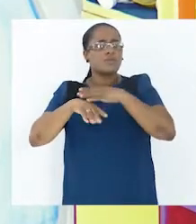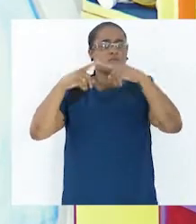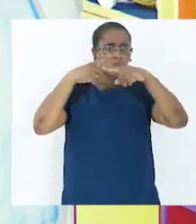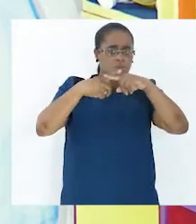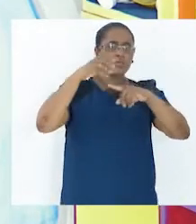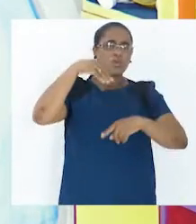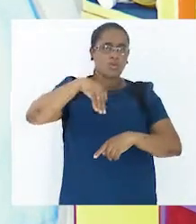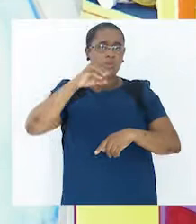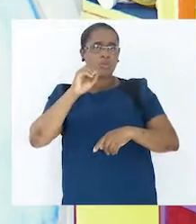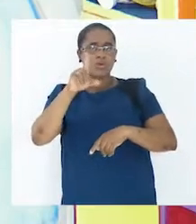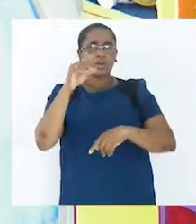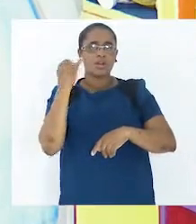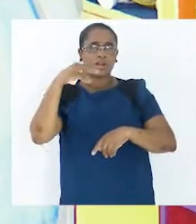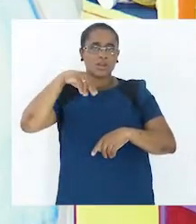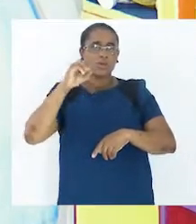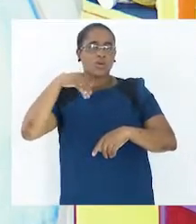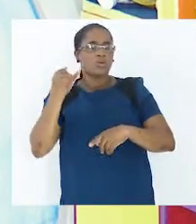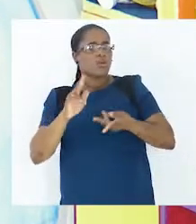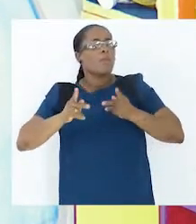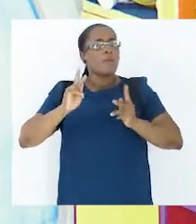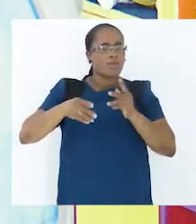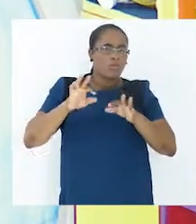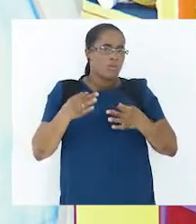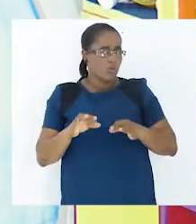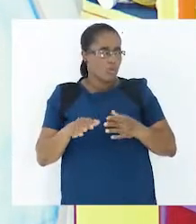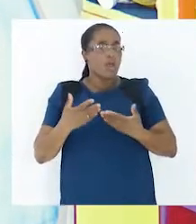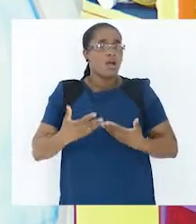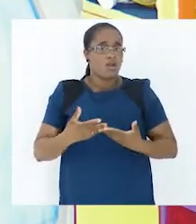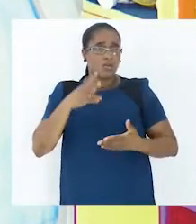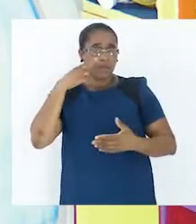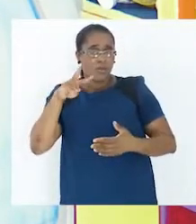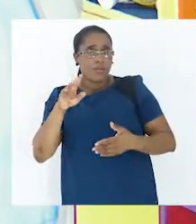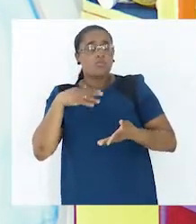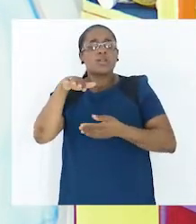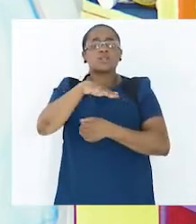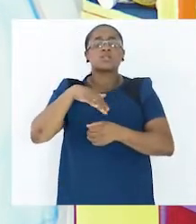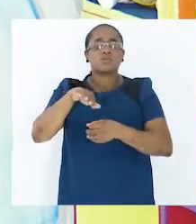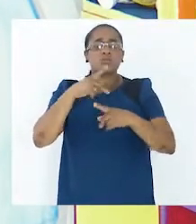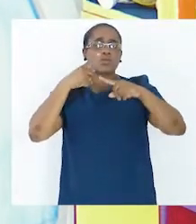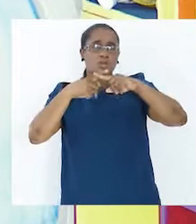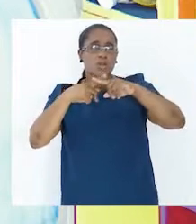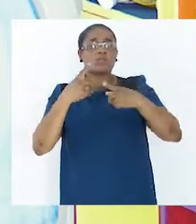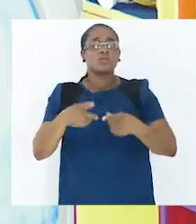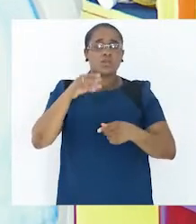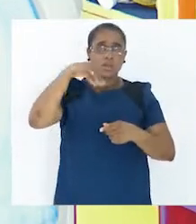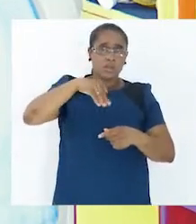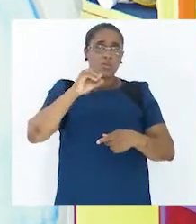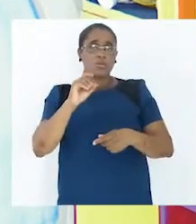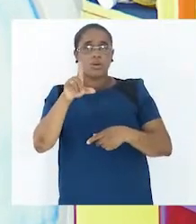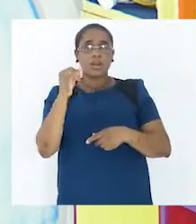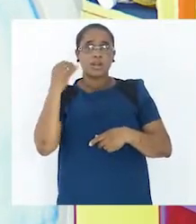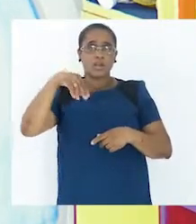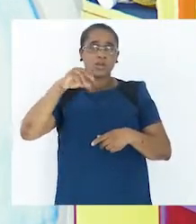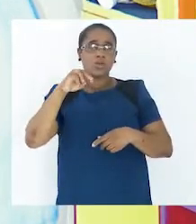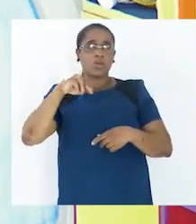pelo processo normal. Agora vamos ver algumas situações de multiplicação de polinómios que são especiais, por isso são chamados